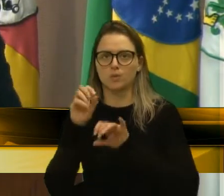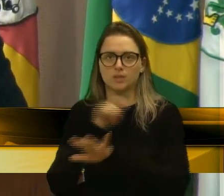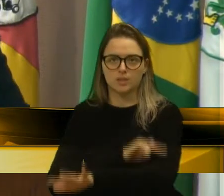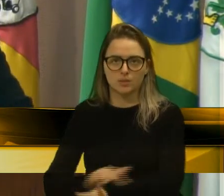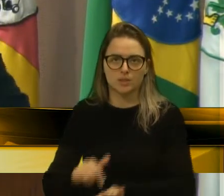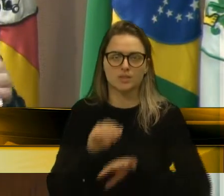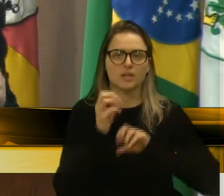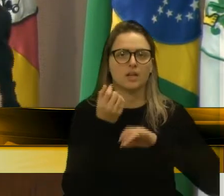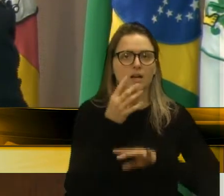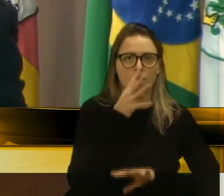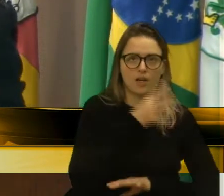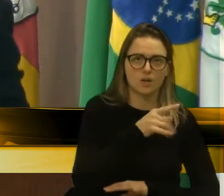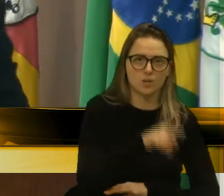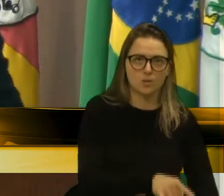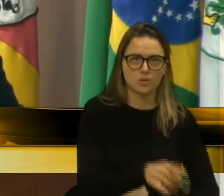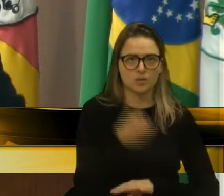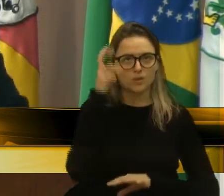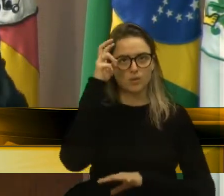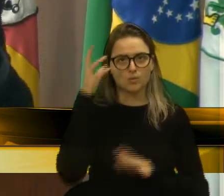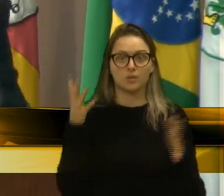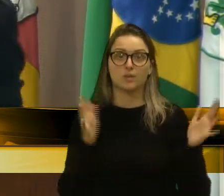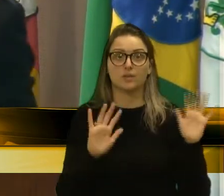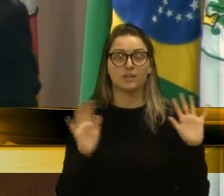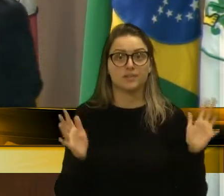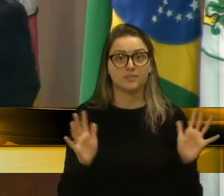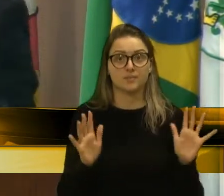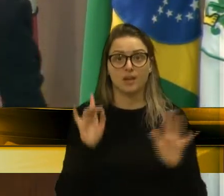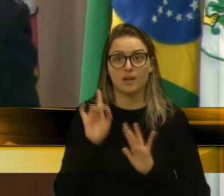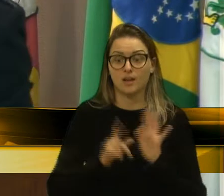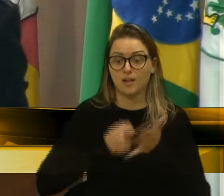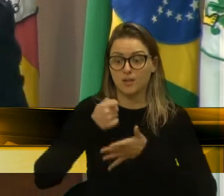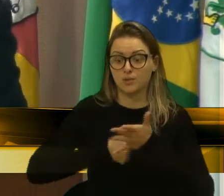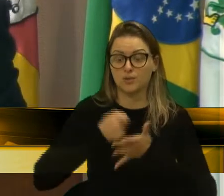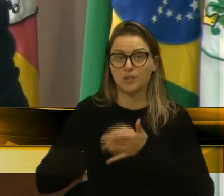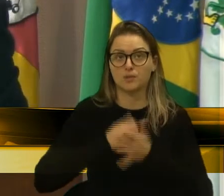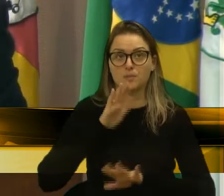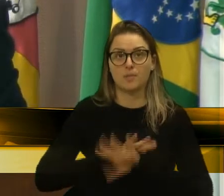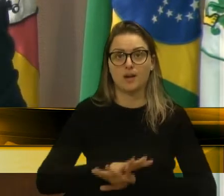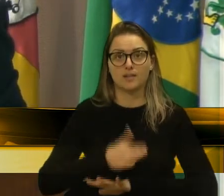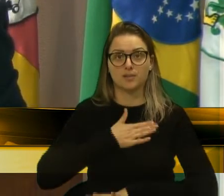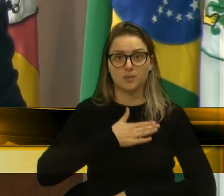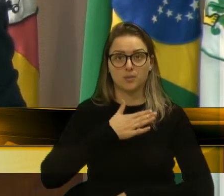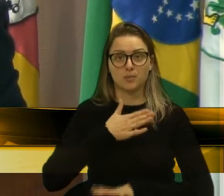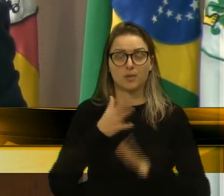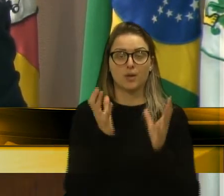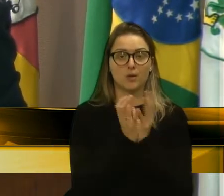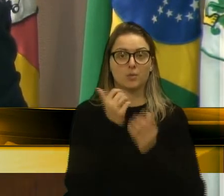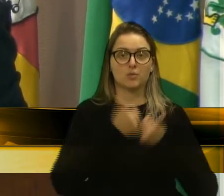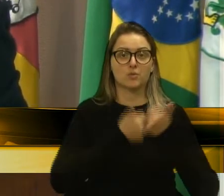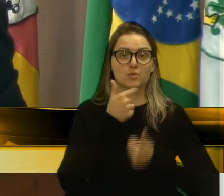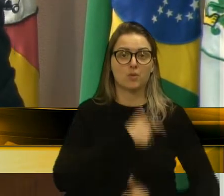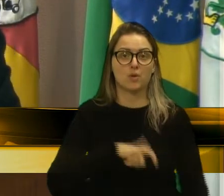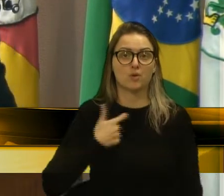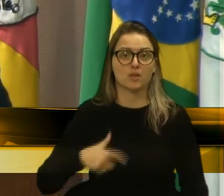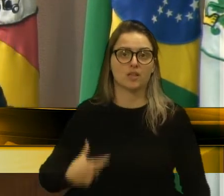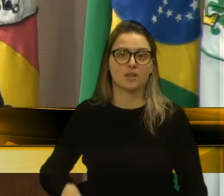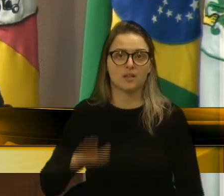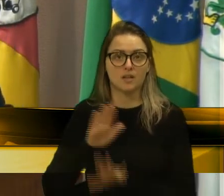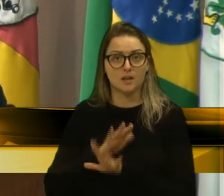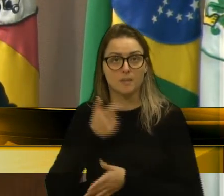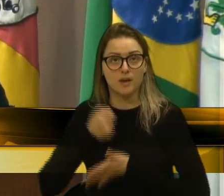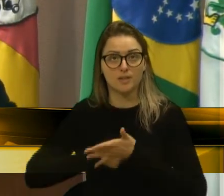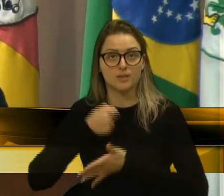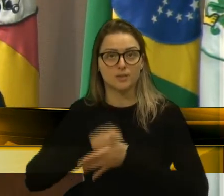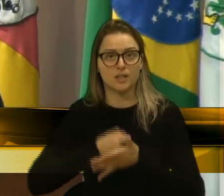ataca. Parece o. Estão mais aguerridos que o meu time ontem, do Grêmio. Né? Então,